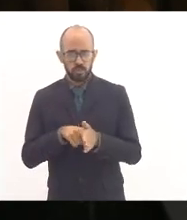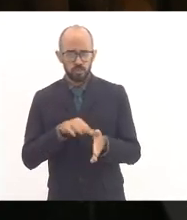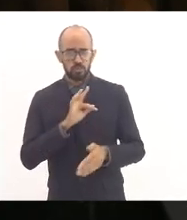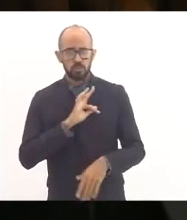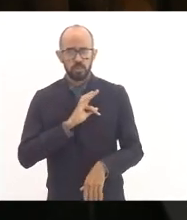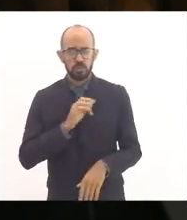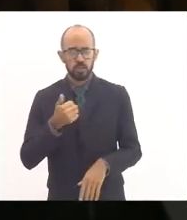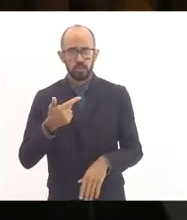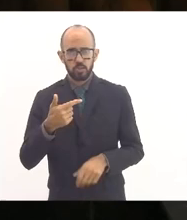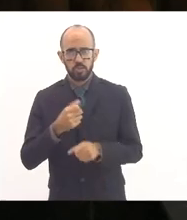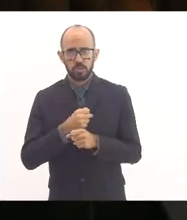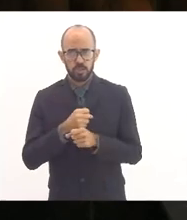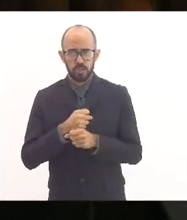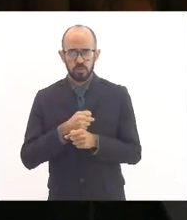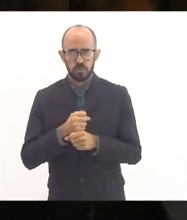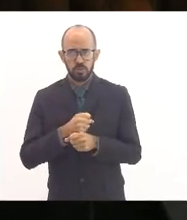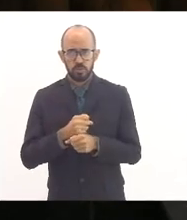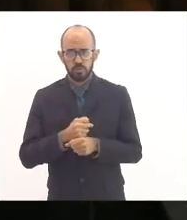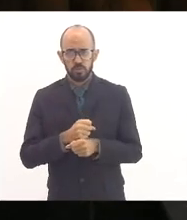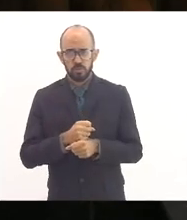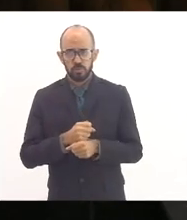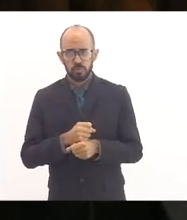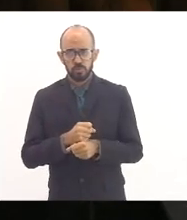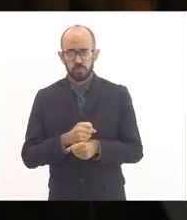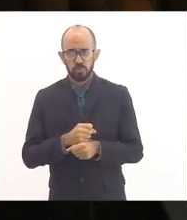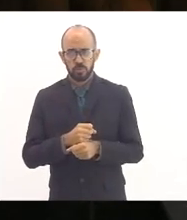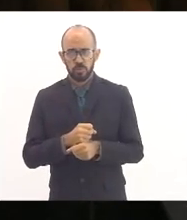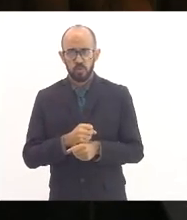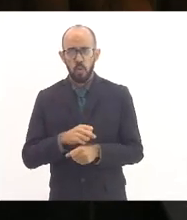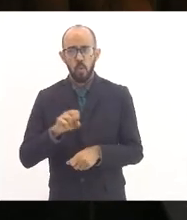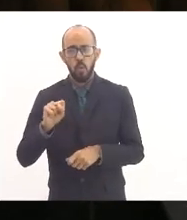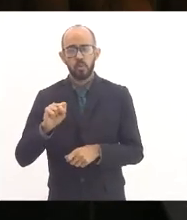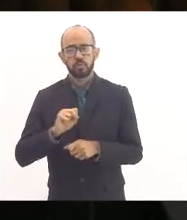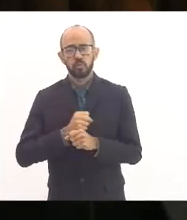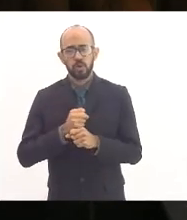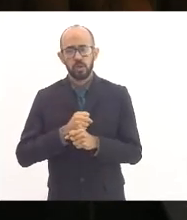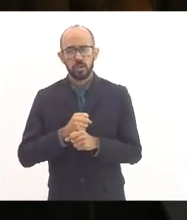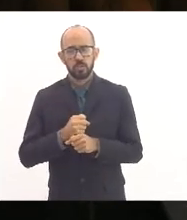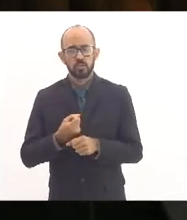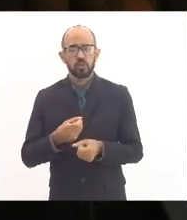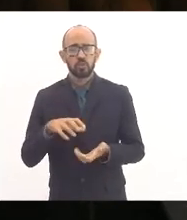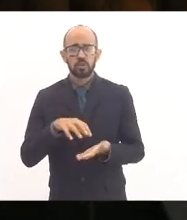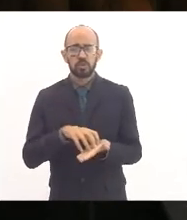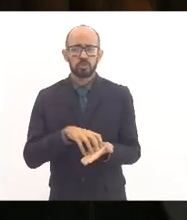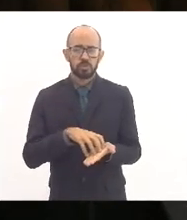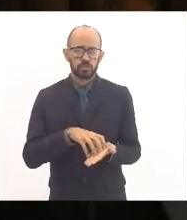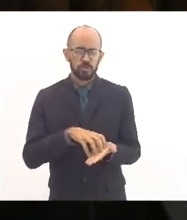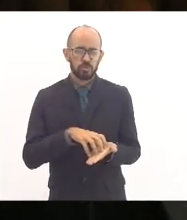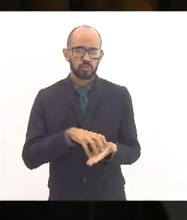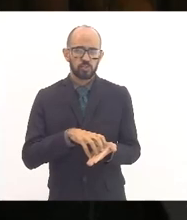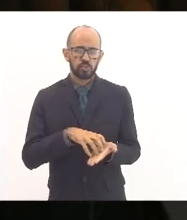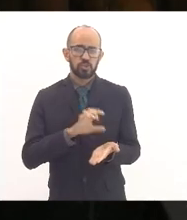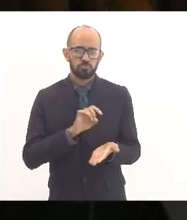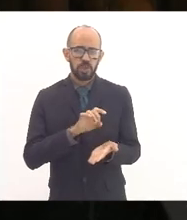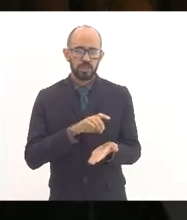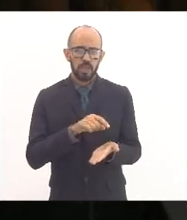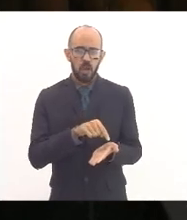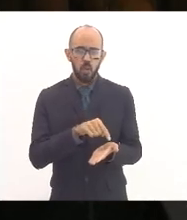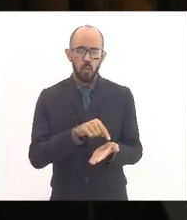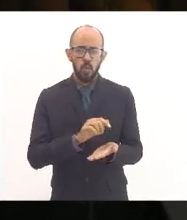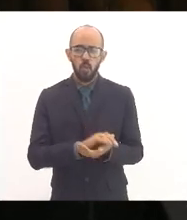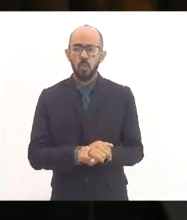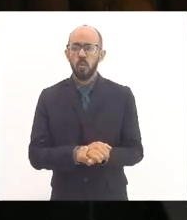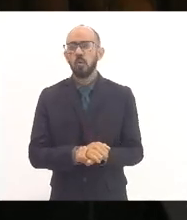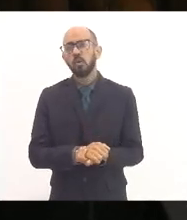12 anos dos quais 8 horas lotado na coordenadoria de recursos especiais e sou membro da comissão as